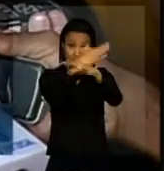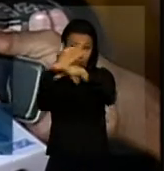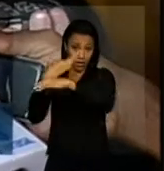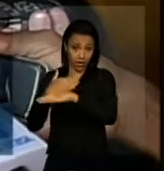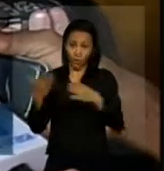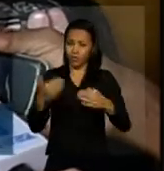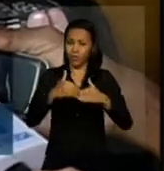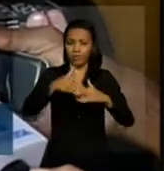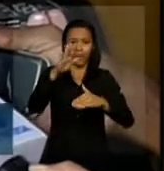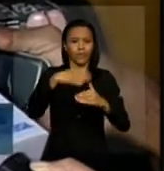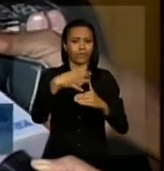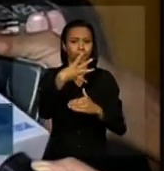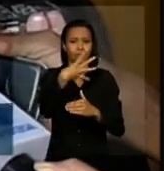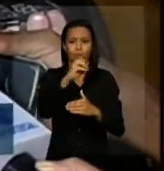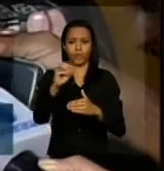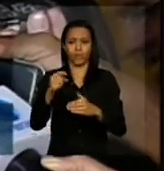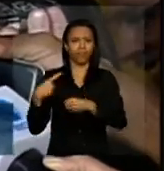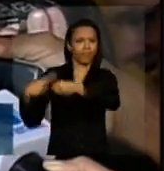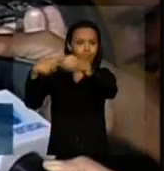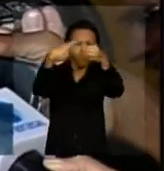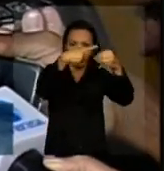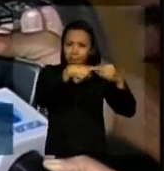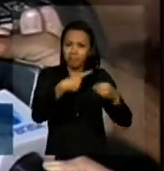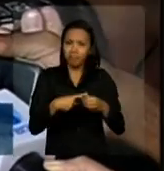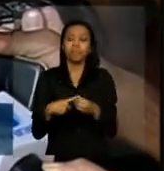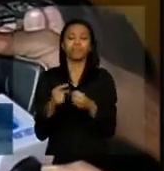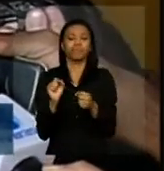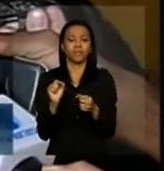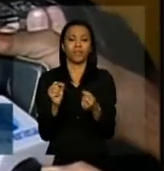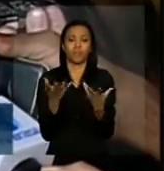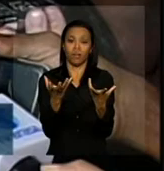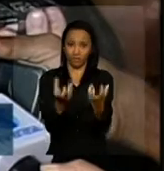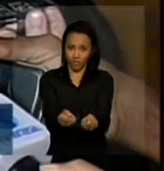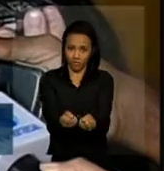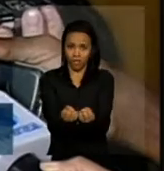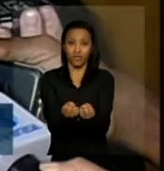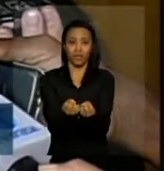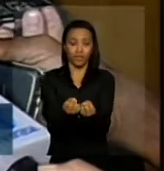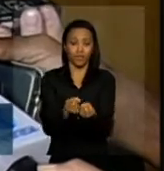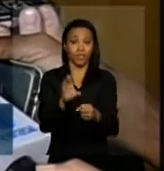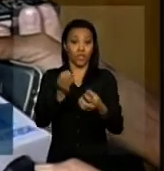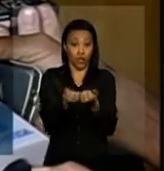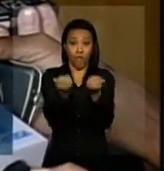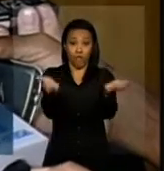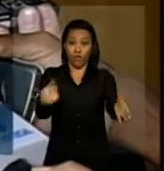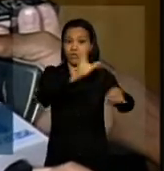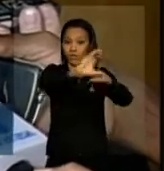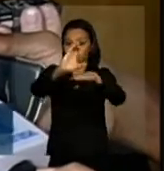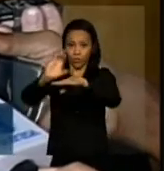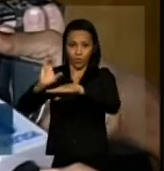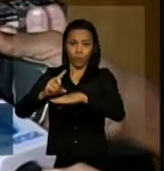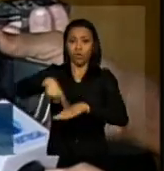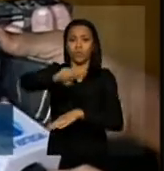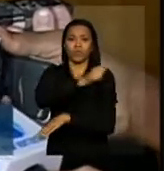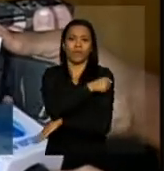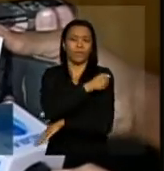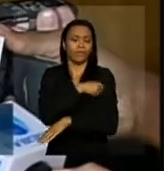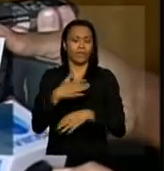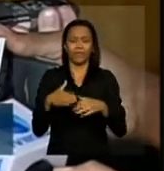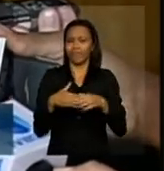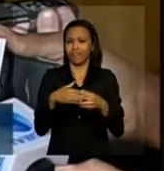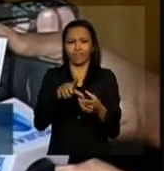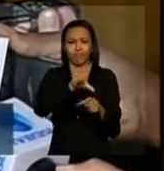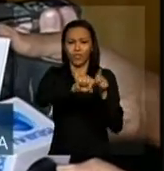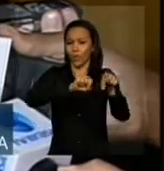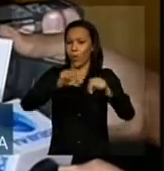de 400 municípios que podem, que estão oferecendo cursos para os estudantes. Então, eles têm muito mais opção de